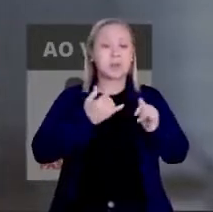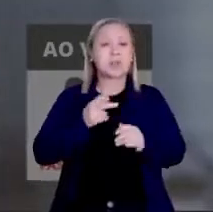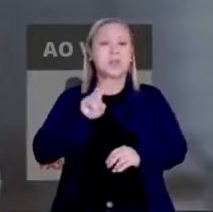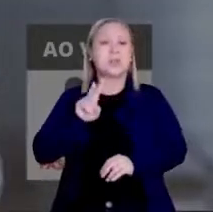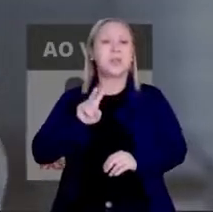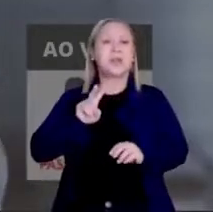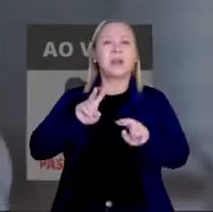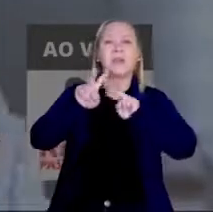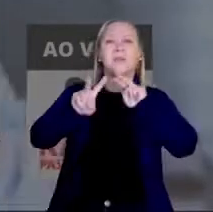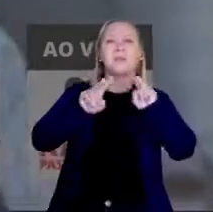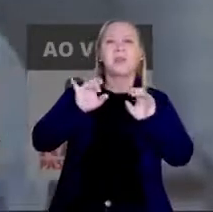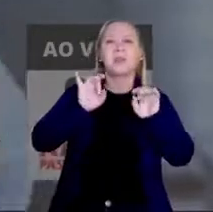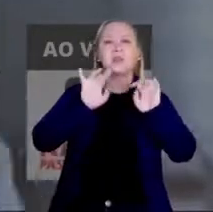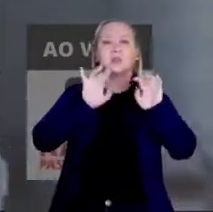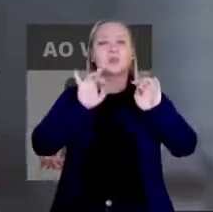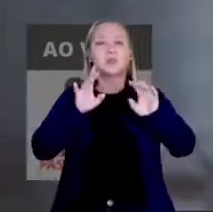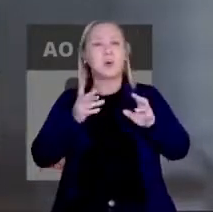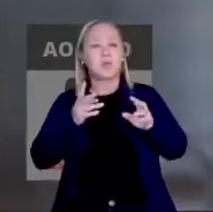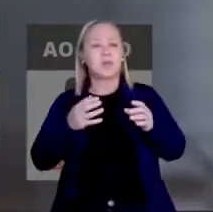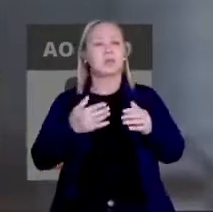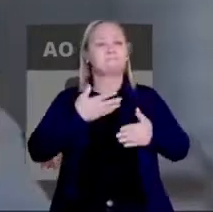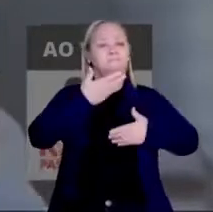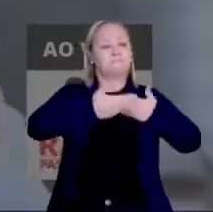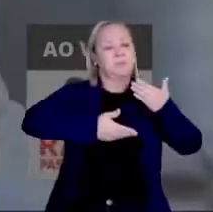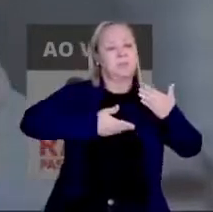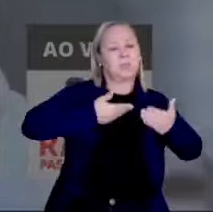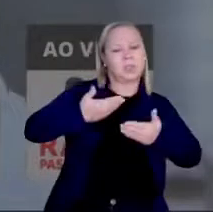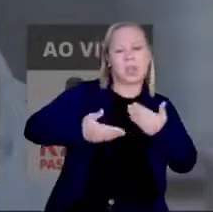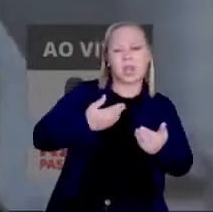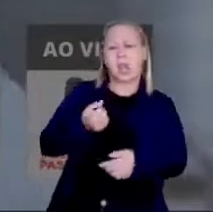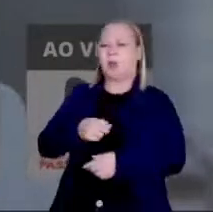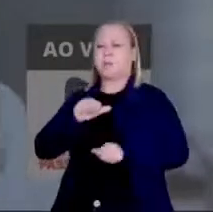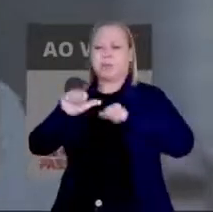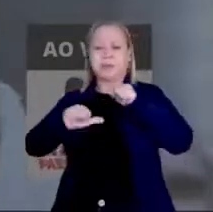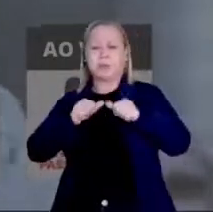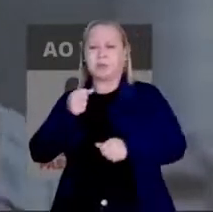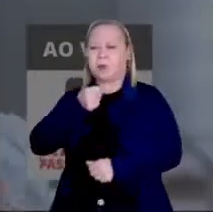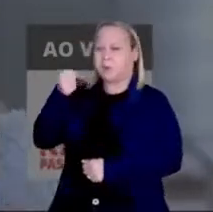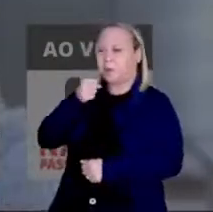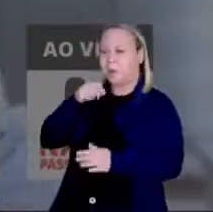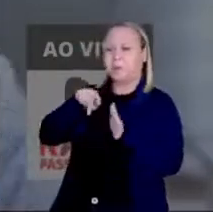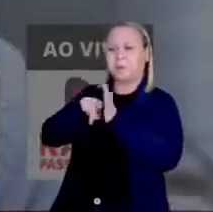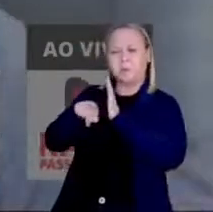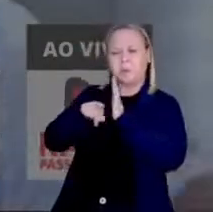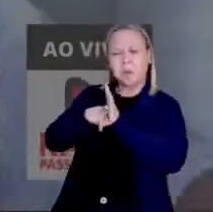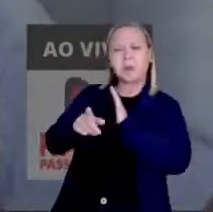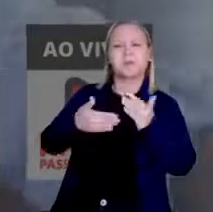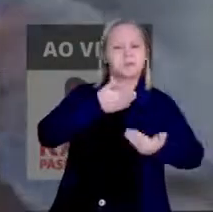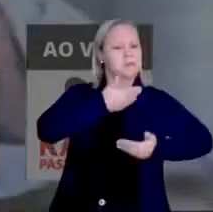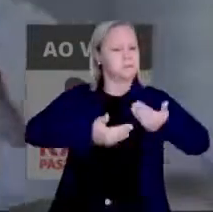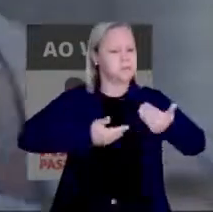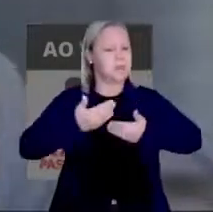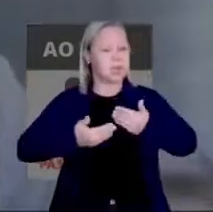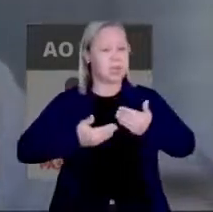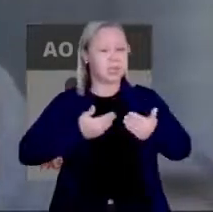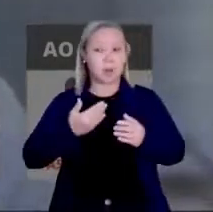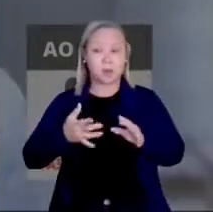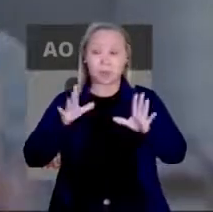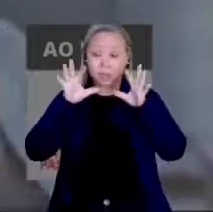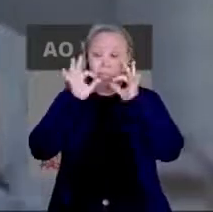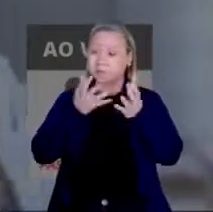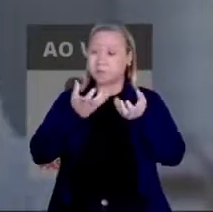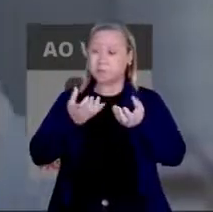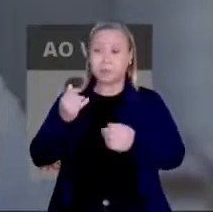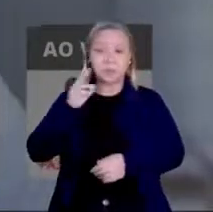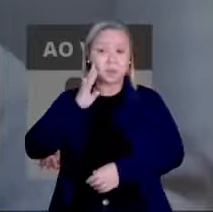Você sabe a quantidade de mentira. Você sabe que as pessoas que não concordam com esse governo são atacadas na sua